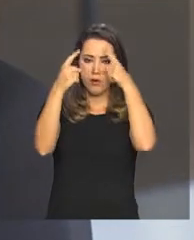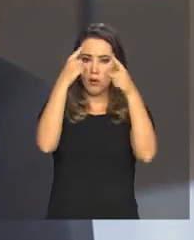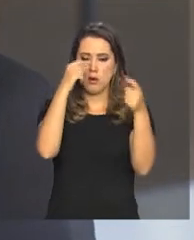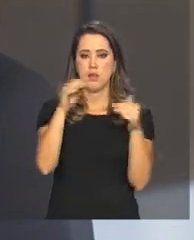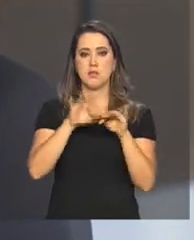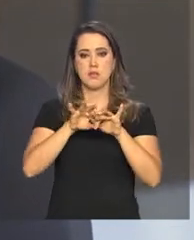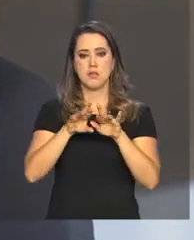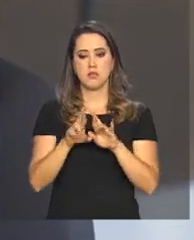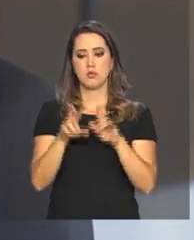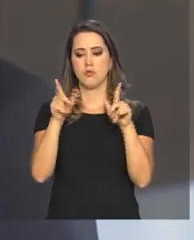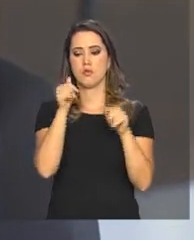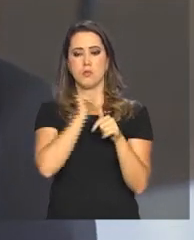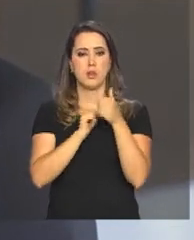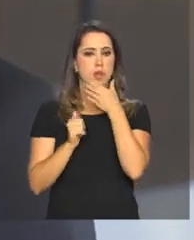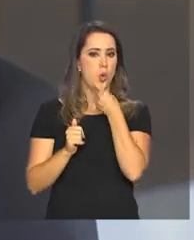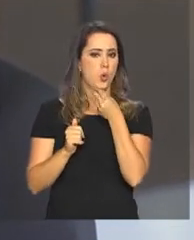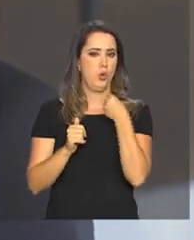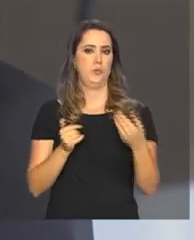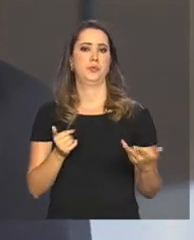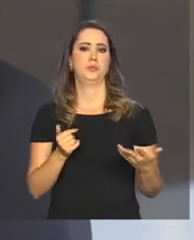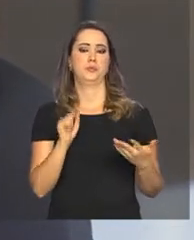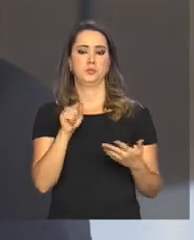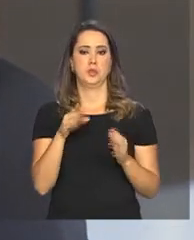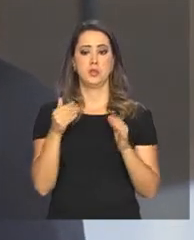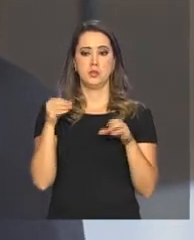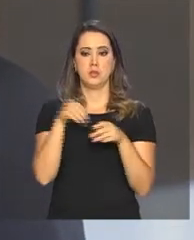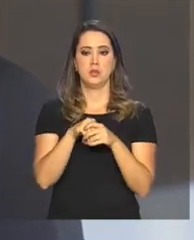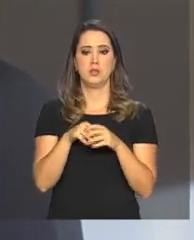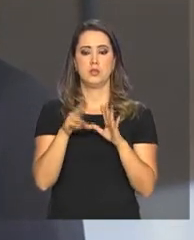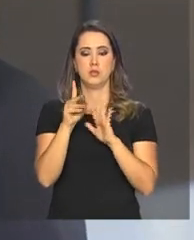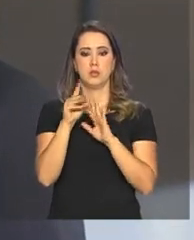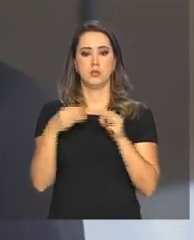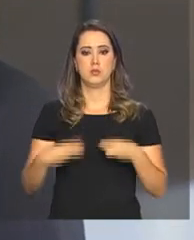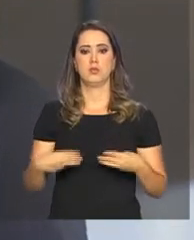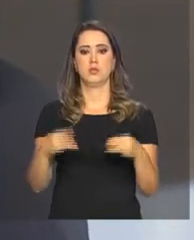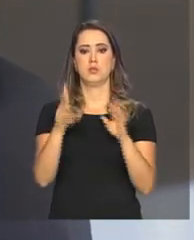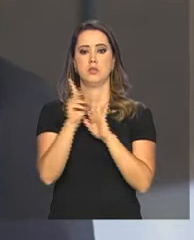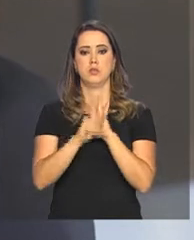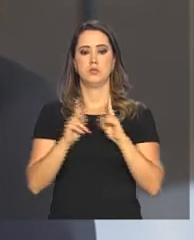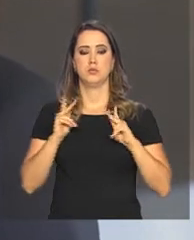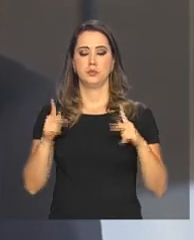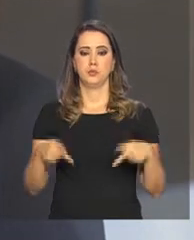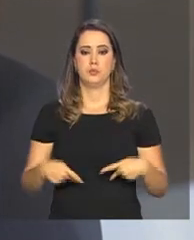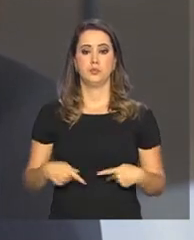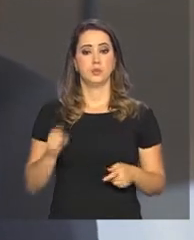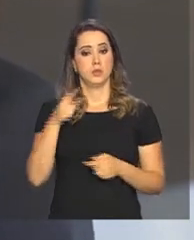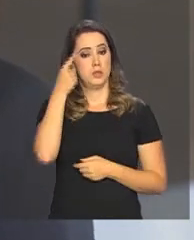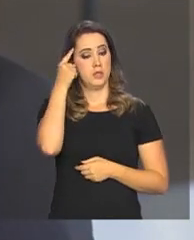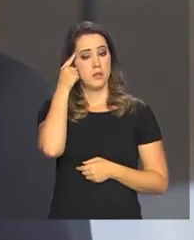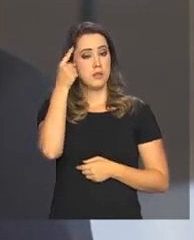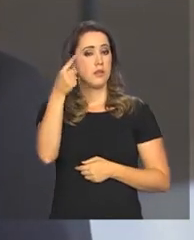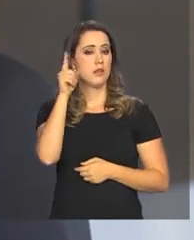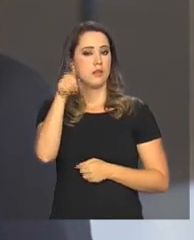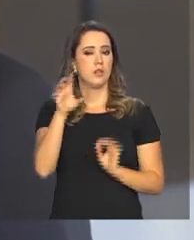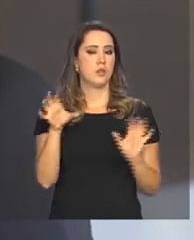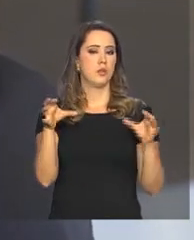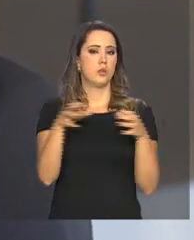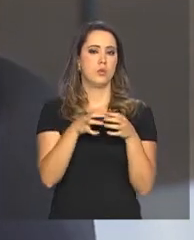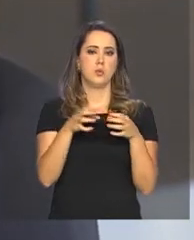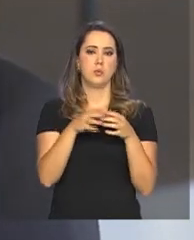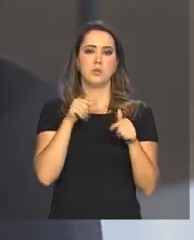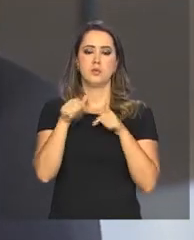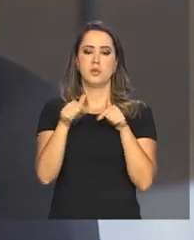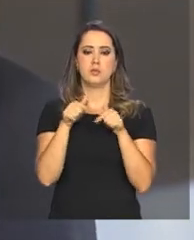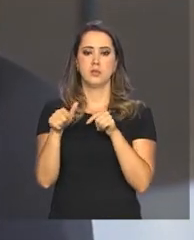gênero é maciço no âmbito do ministério de direitos humanos é importante salientar que essa idéia do comitê é para